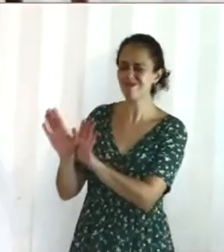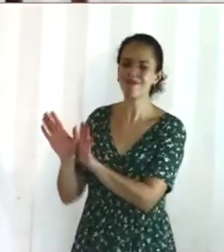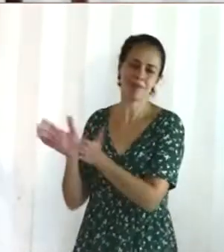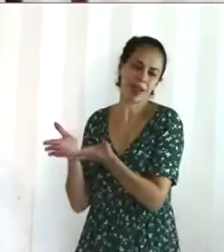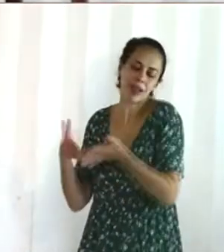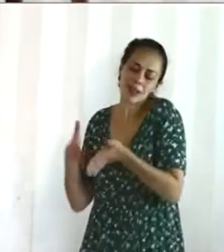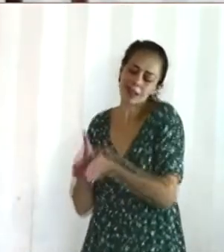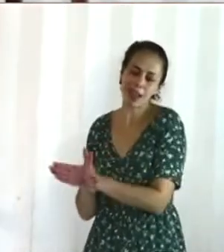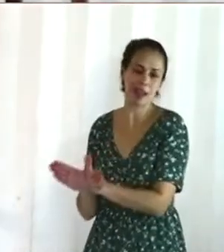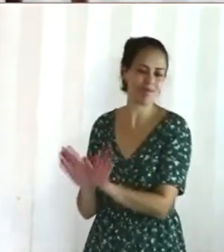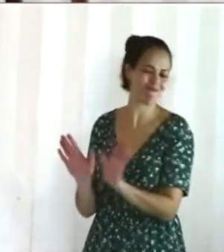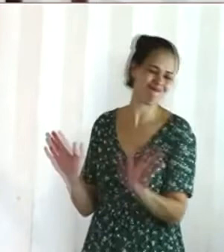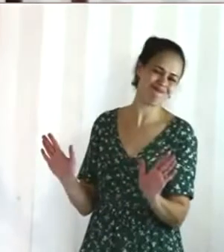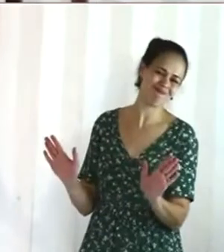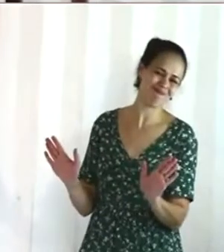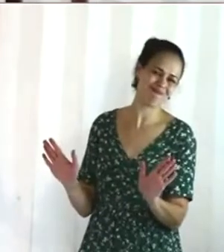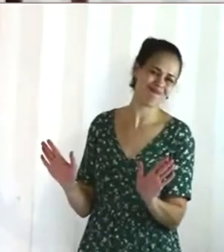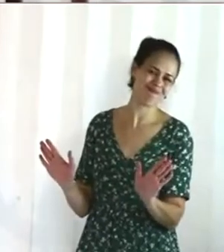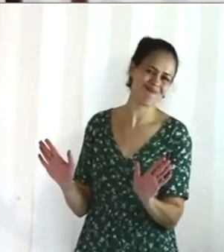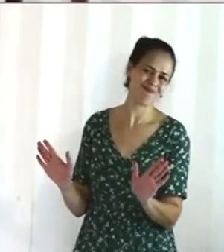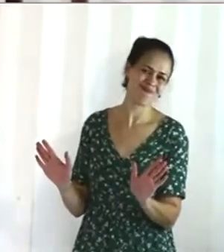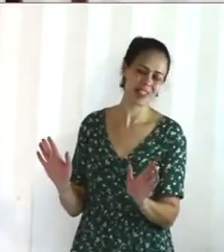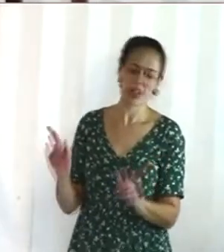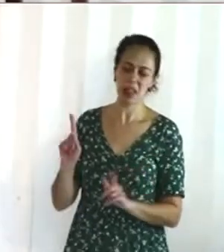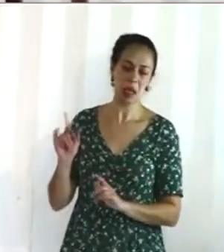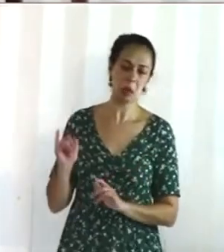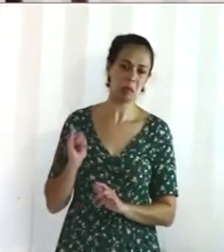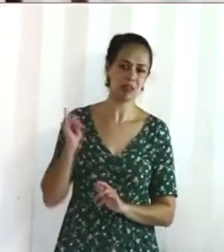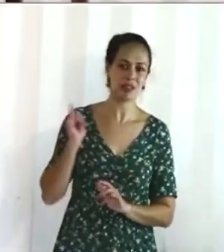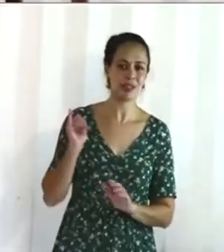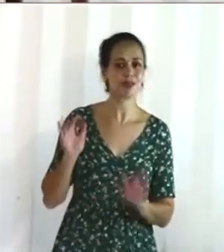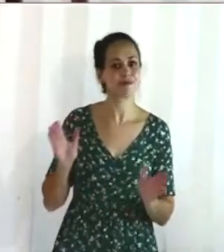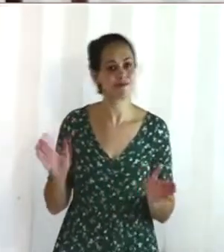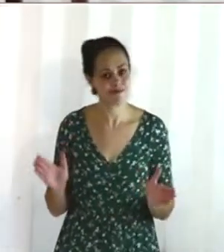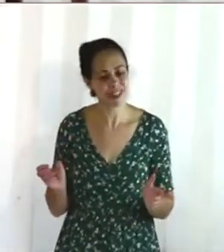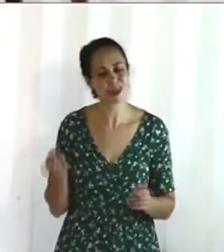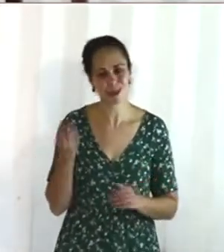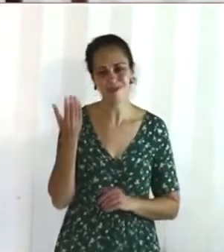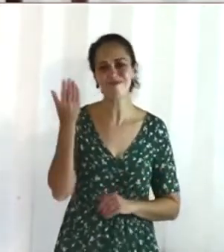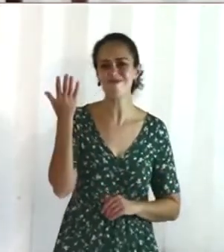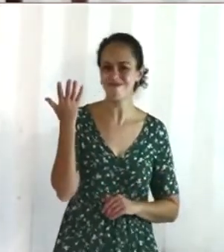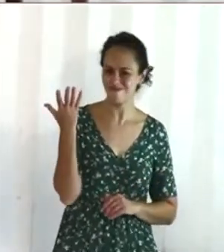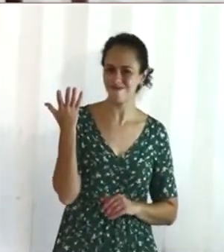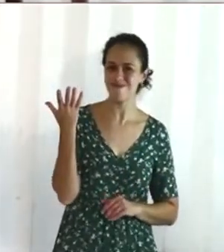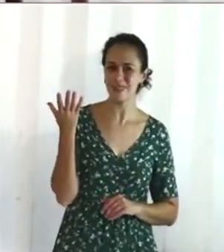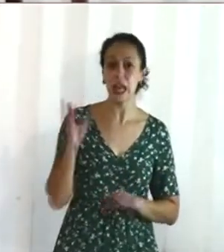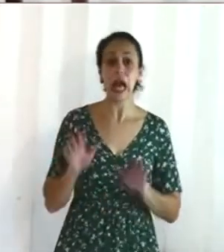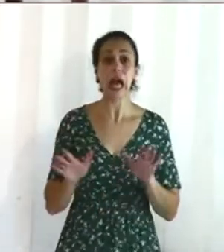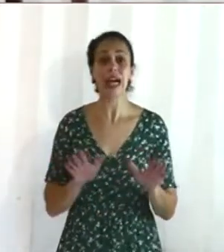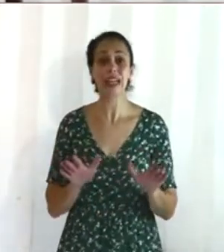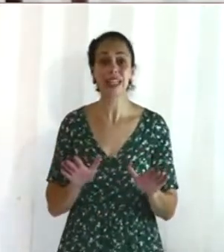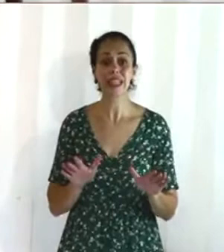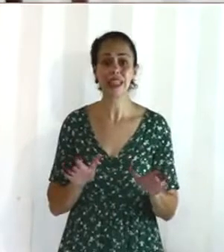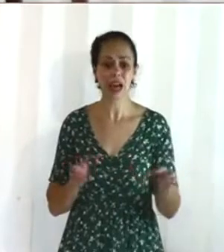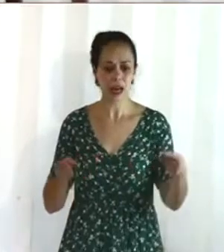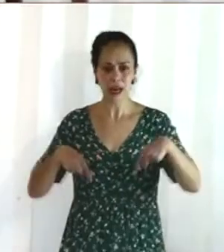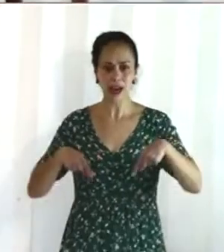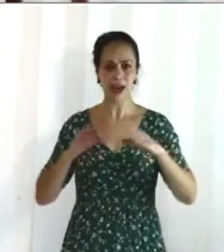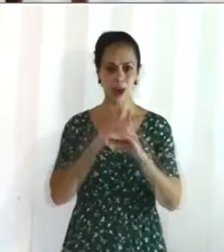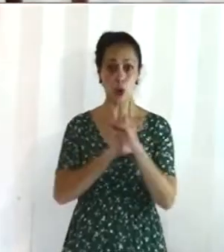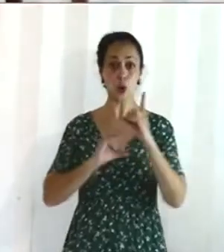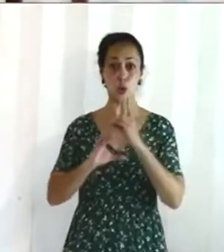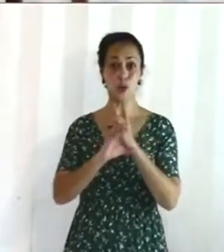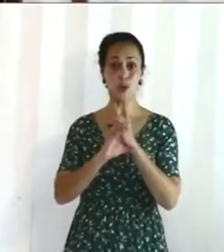Quantas pessoas que deixam de vir à igreja no culto de Natal porque precisa preparar a ceia,